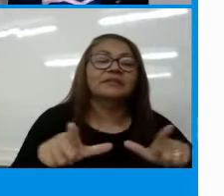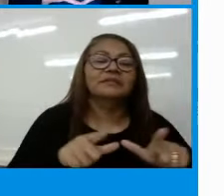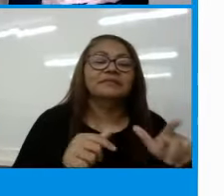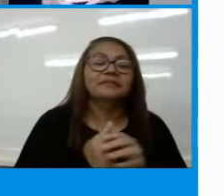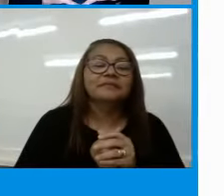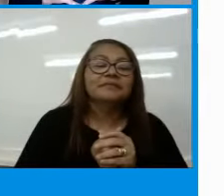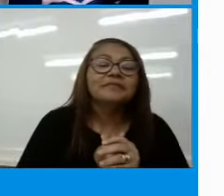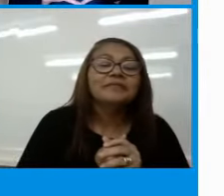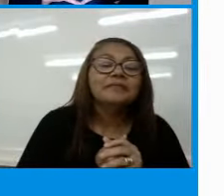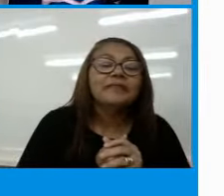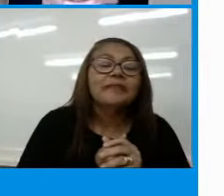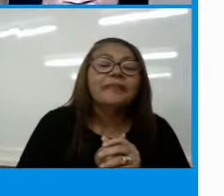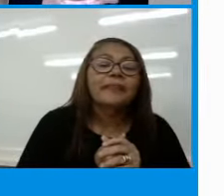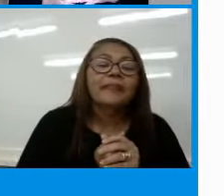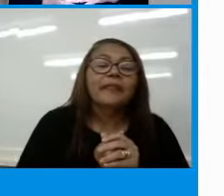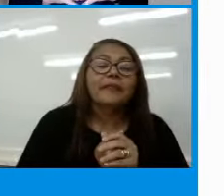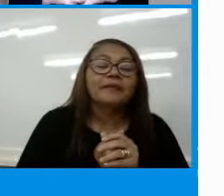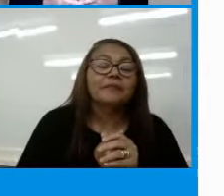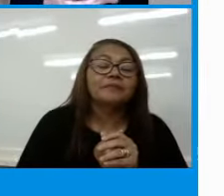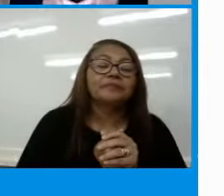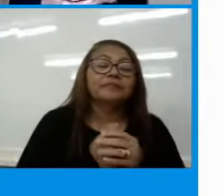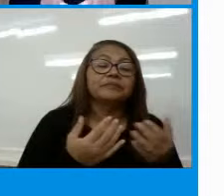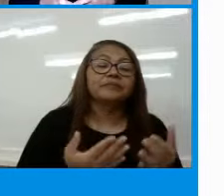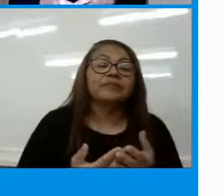ferramenta muito, muito legal para você